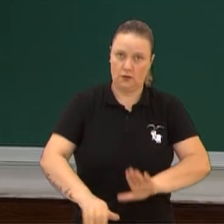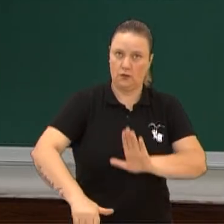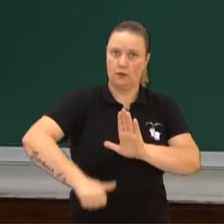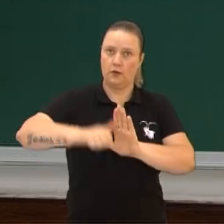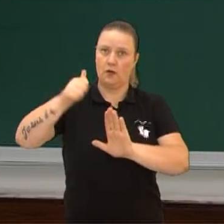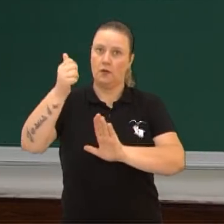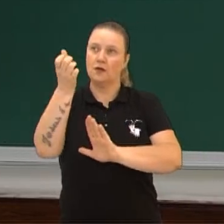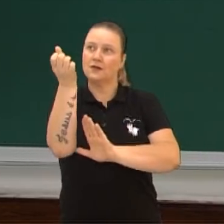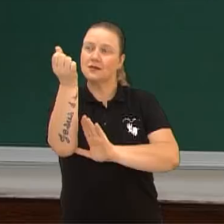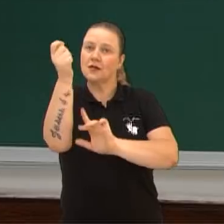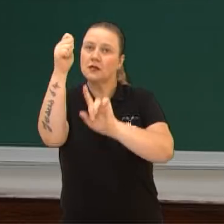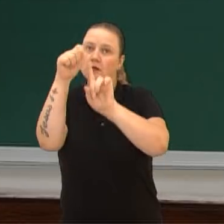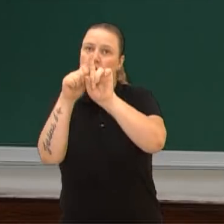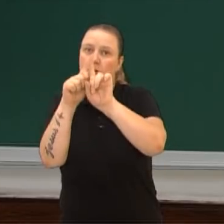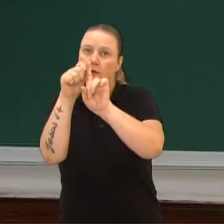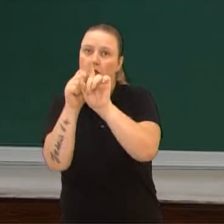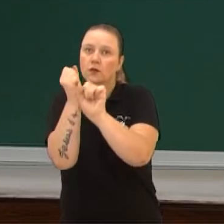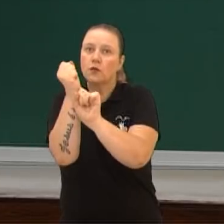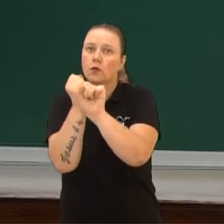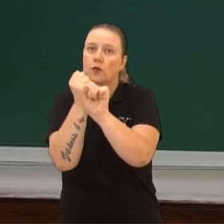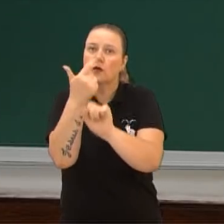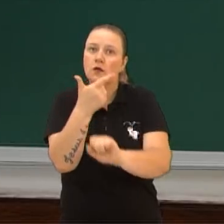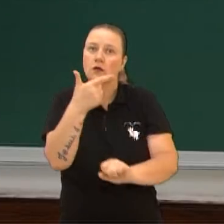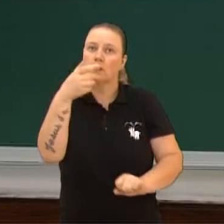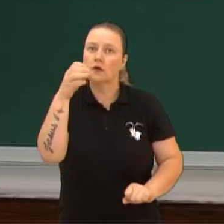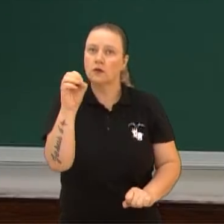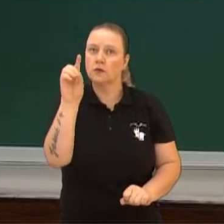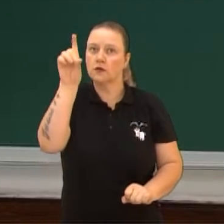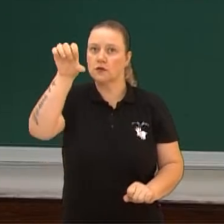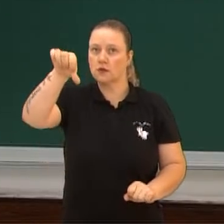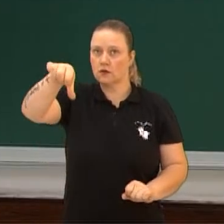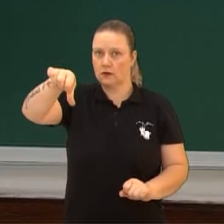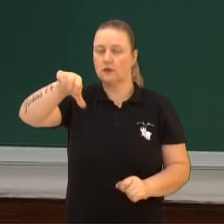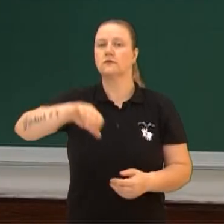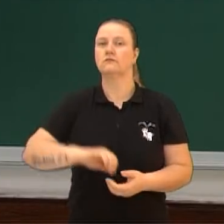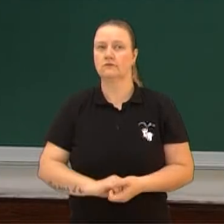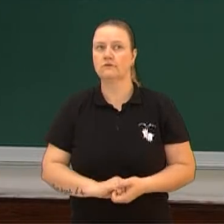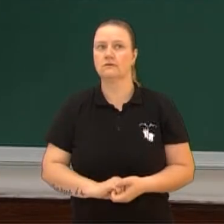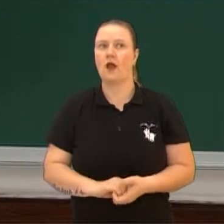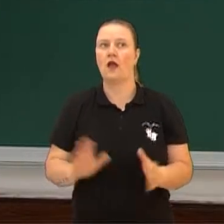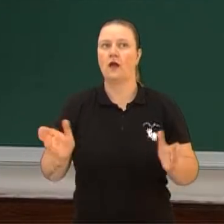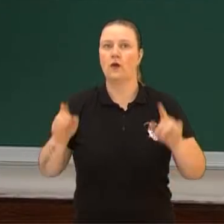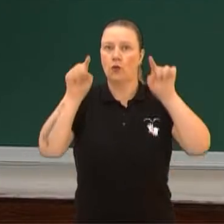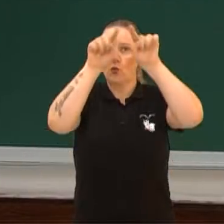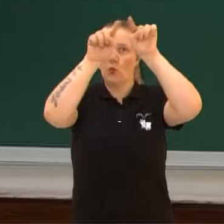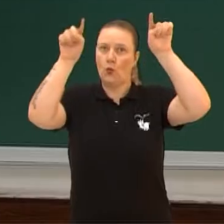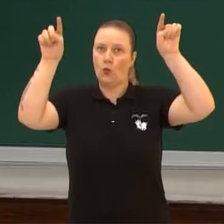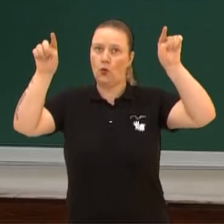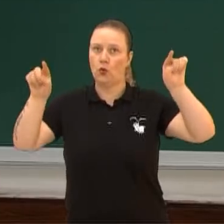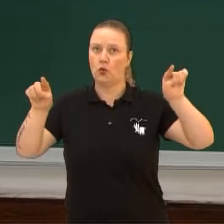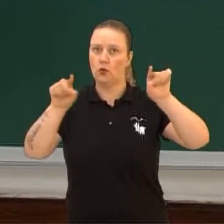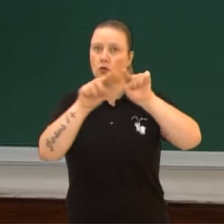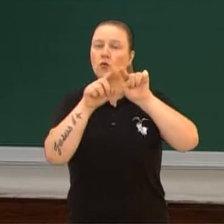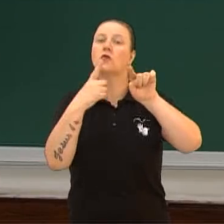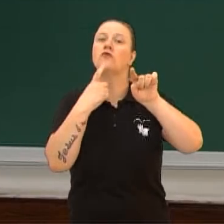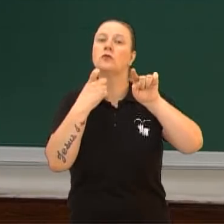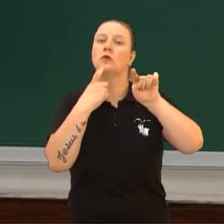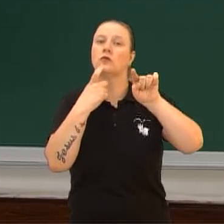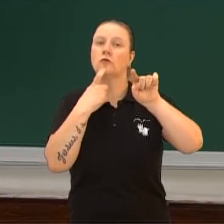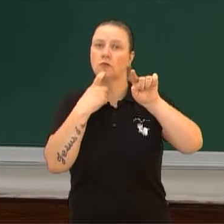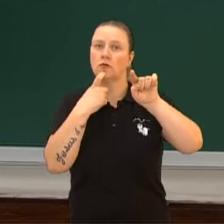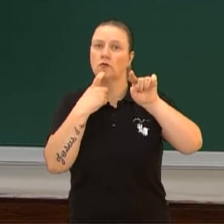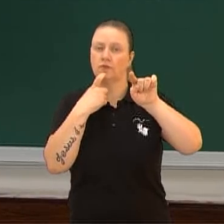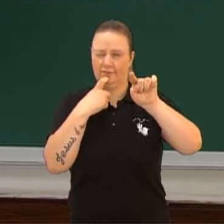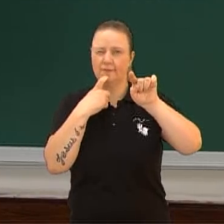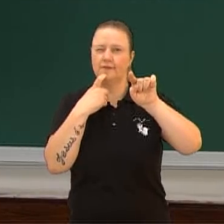primeiro semestre de 2019, né? Então, olha só, aqui a professora contornou em vermelho. Então, qual que é o título do gráfico?